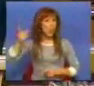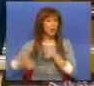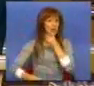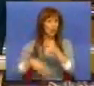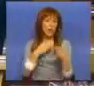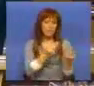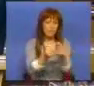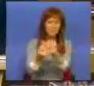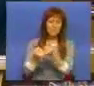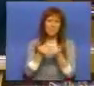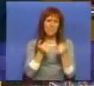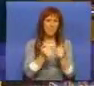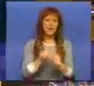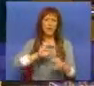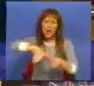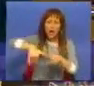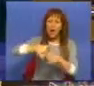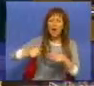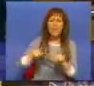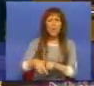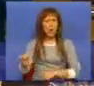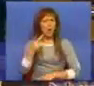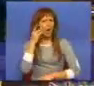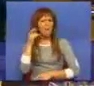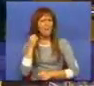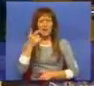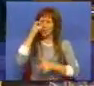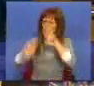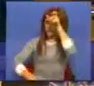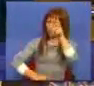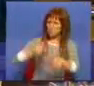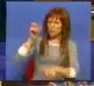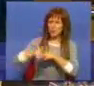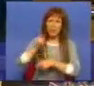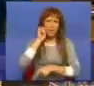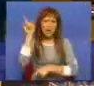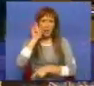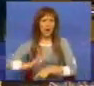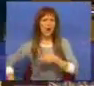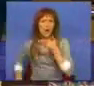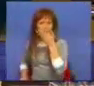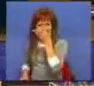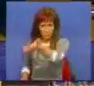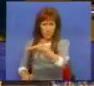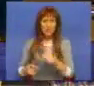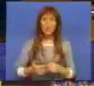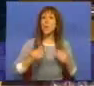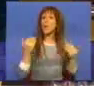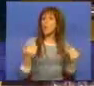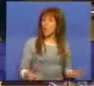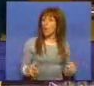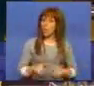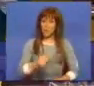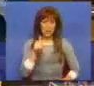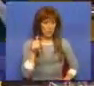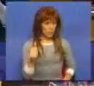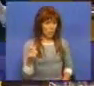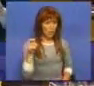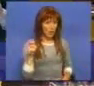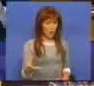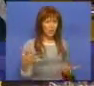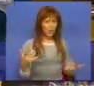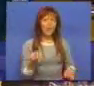trata de matérias que envolvem a vida de cidadãos e cidadãs. Hoje, o Bloco de